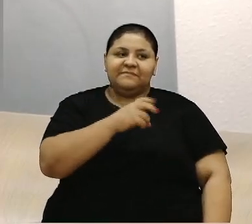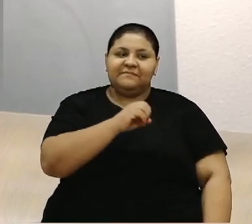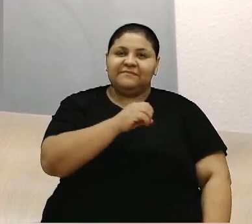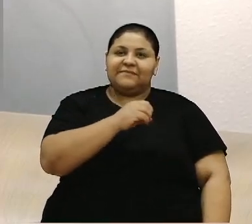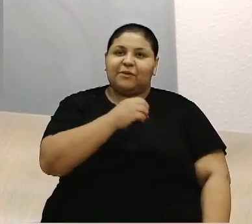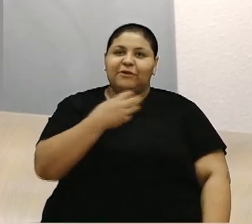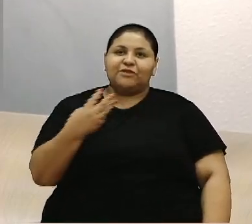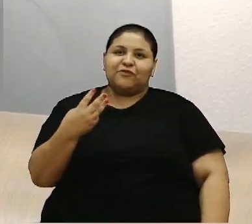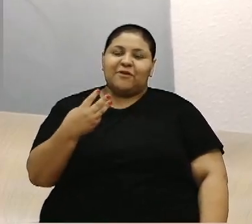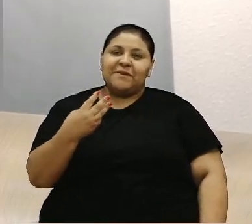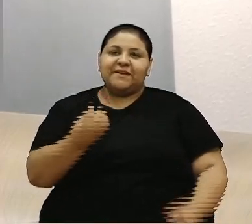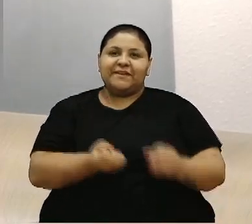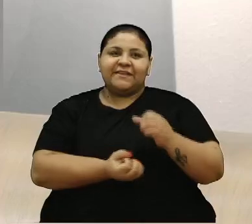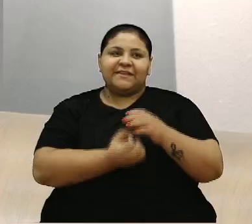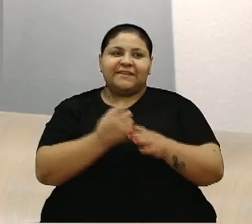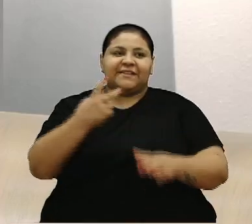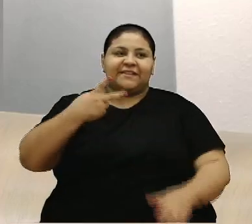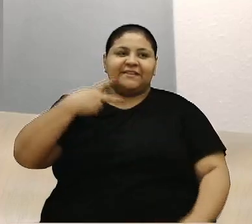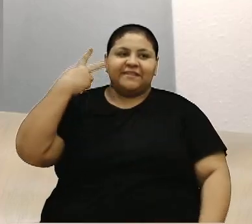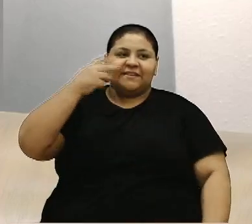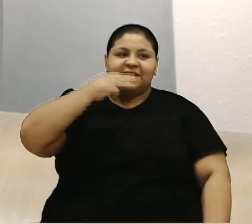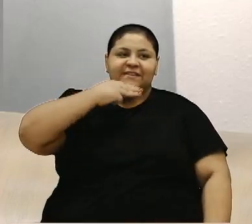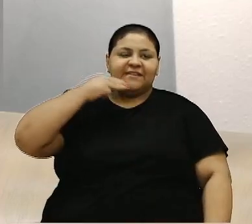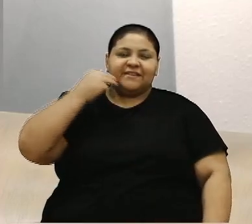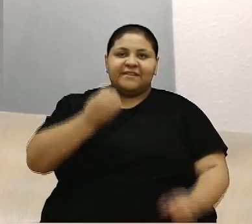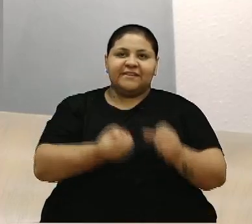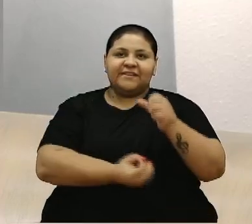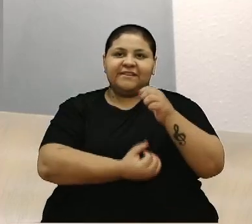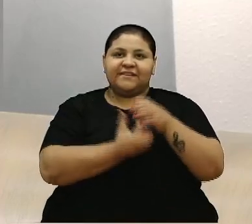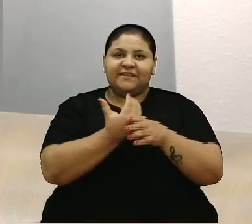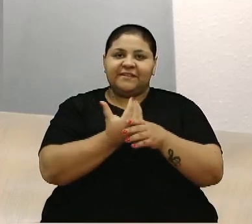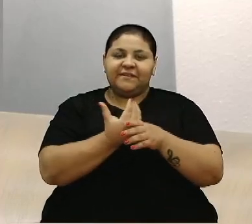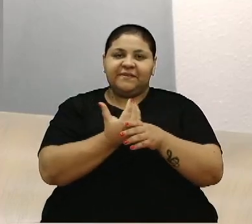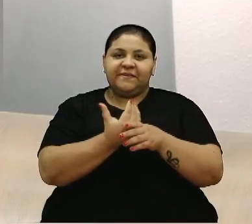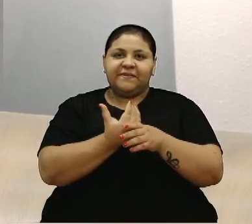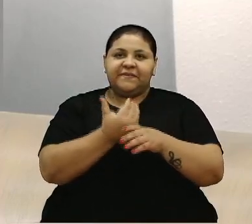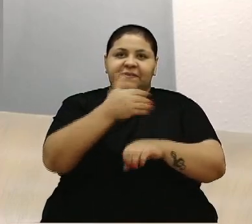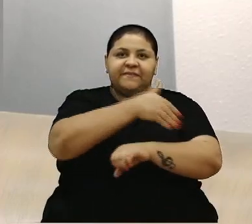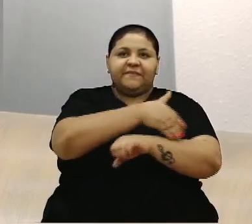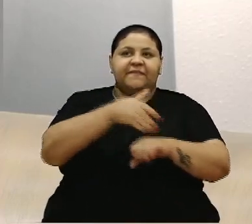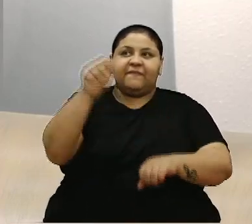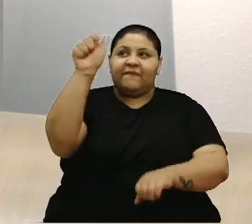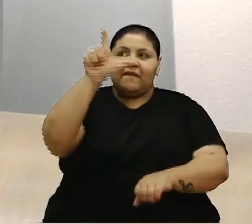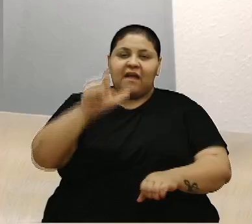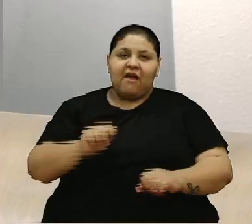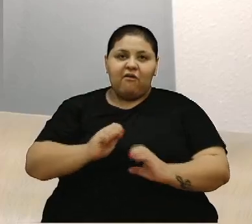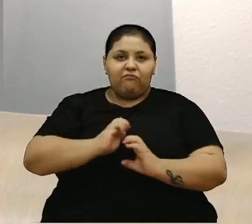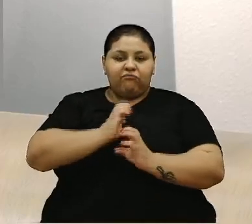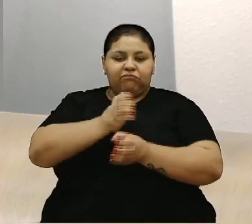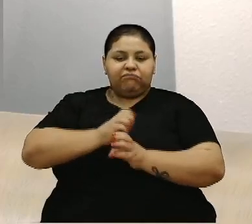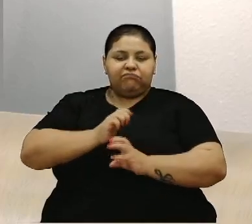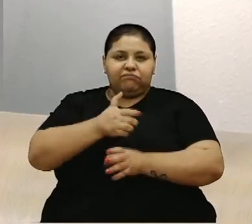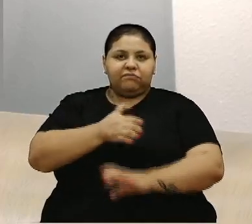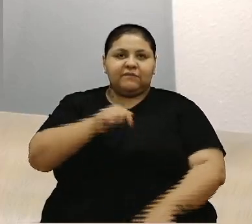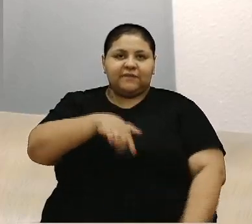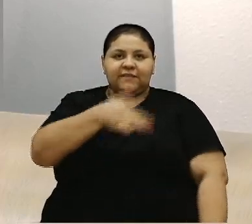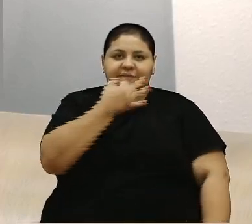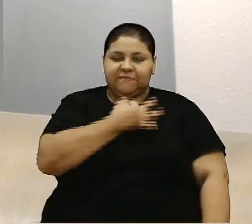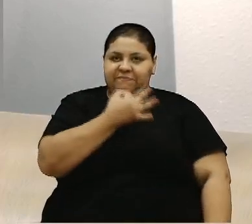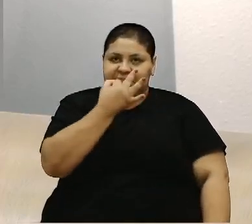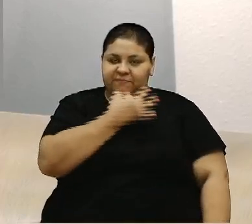184/2023, de autoria do vereador Bortola, que institui a Feira Municipal de Afroempreendedorismo no município de Caxias do